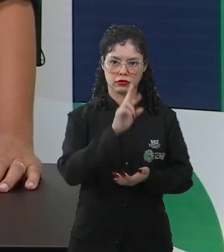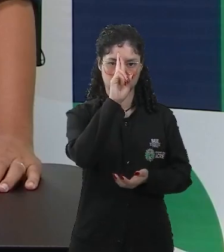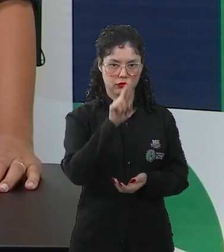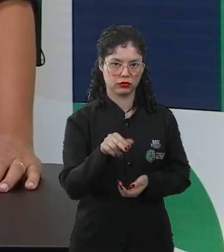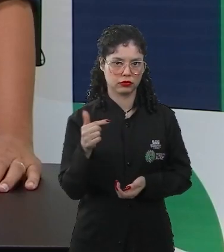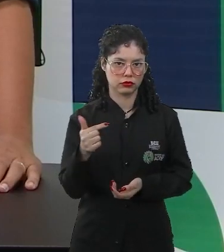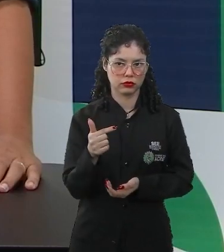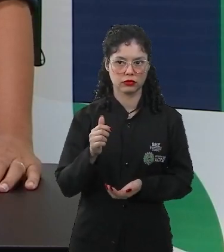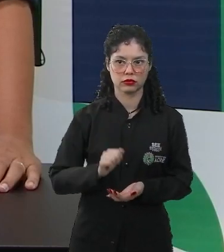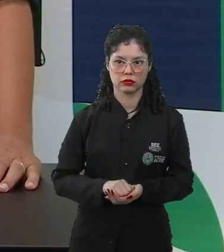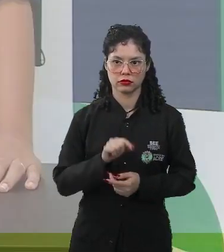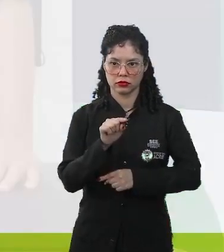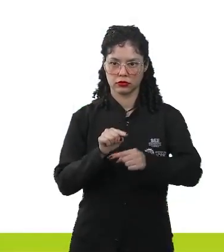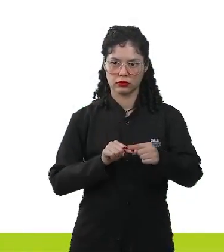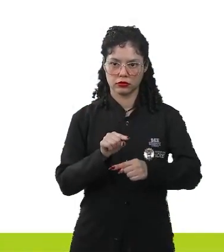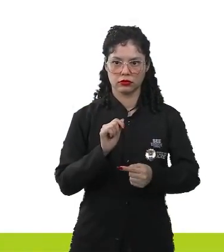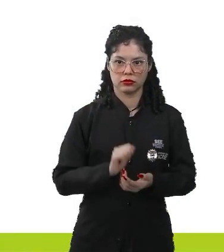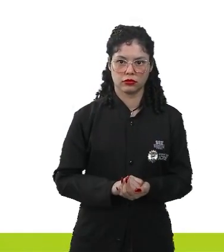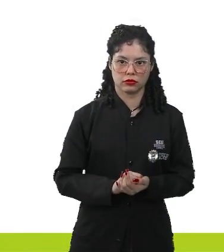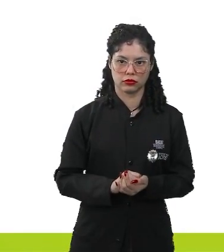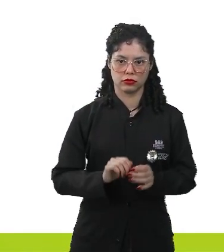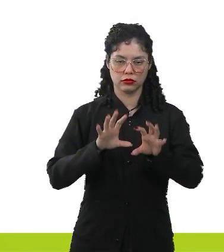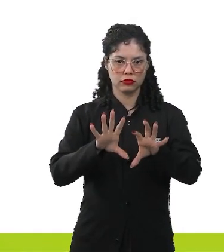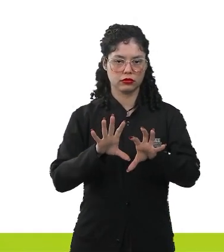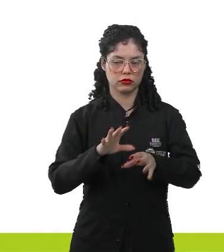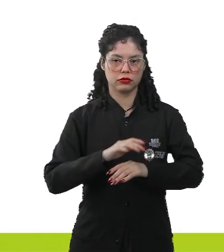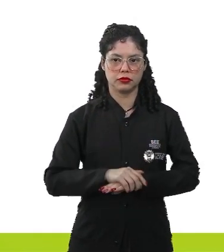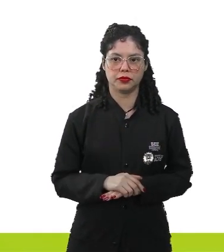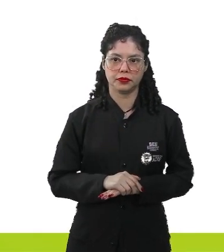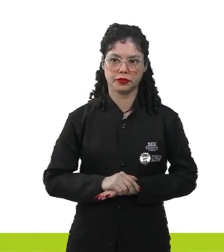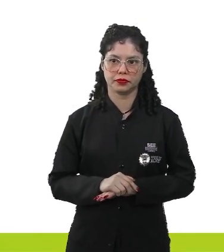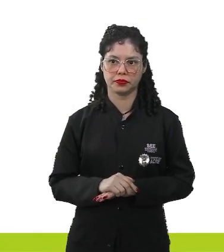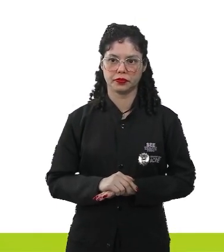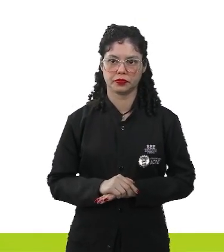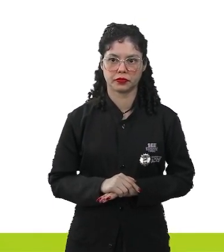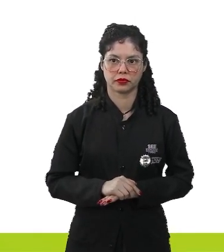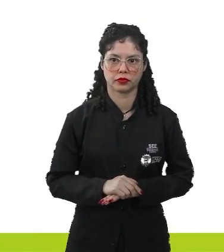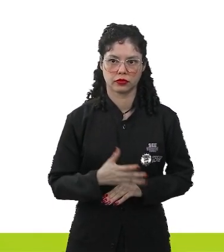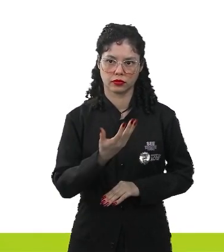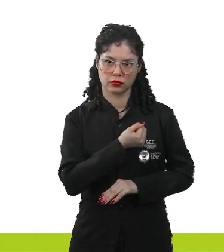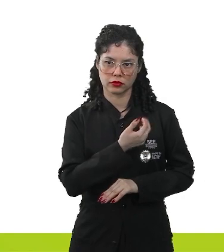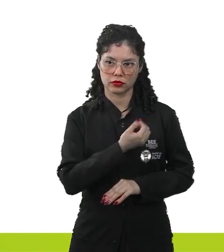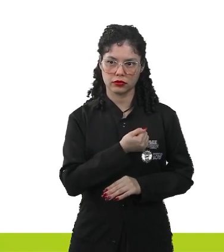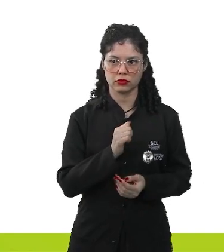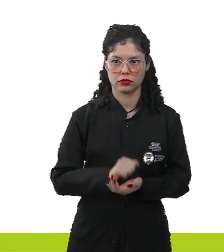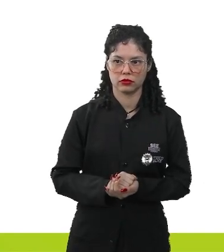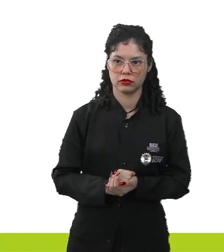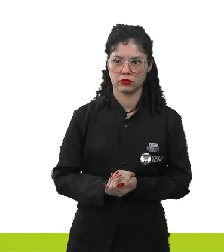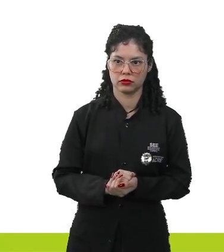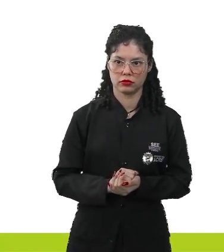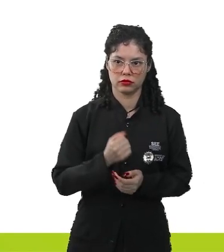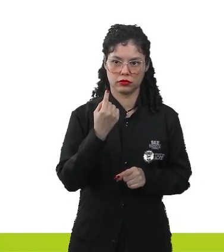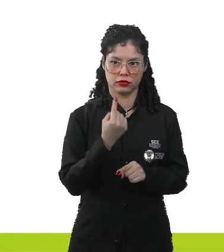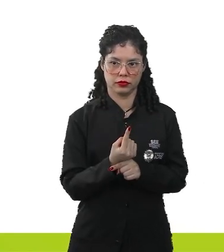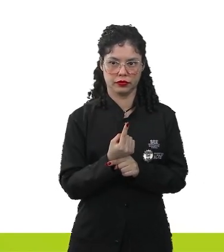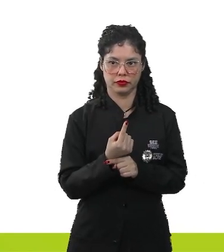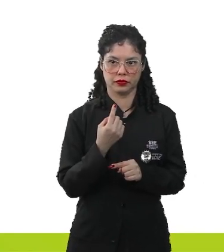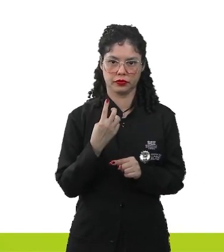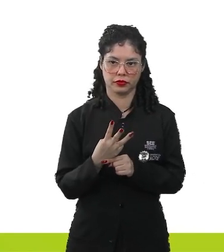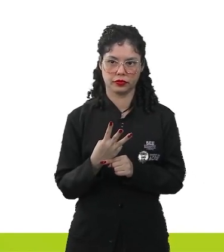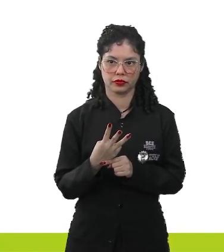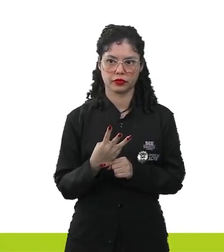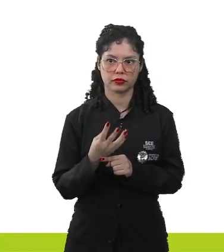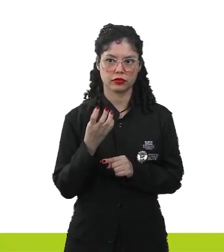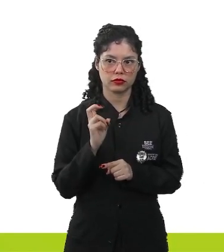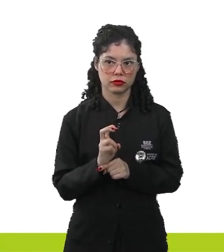2. Dividindo, fica da seguinte maneira. Vamos lá, os únicos números que obedecem, 1, 3